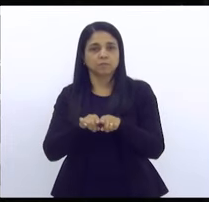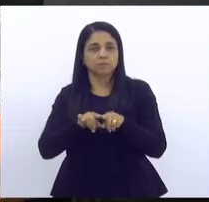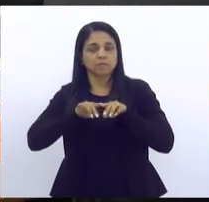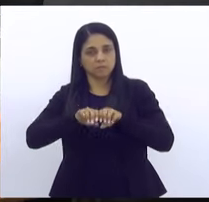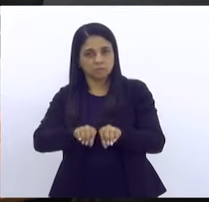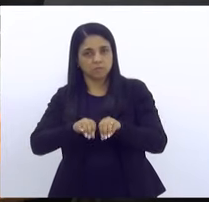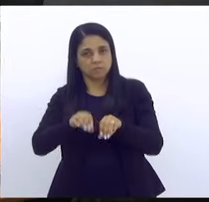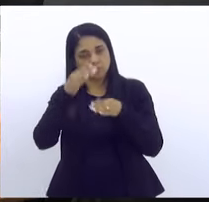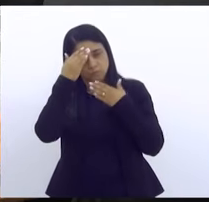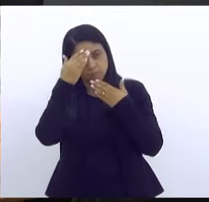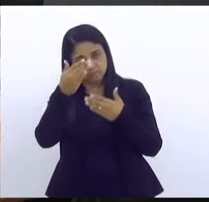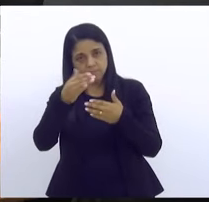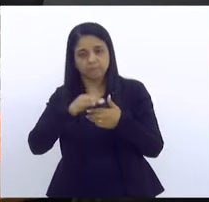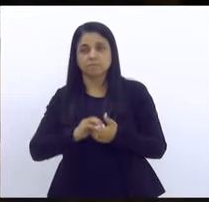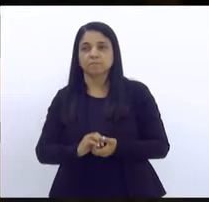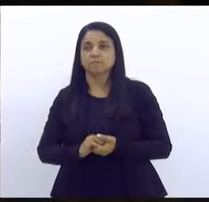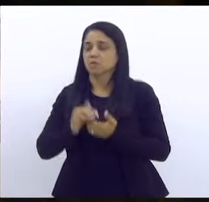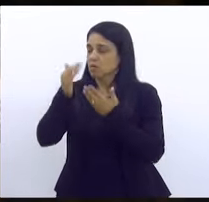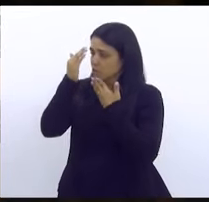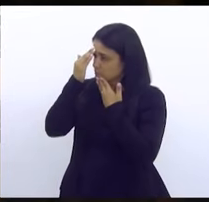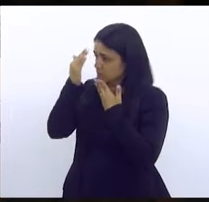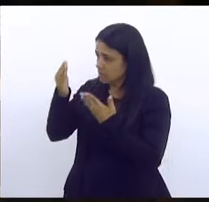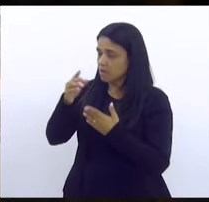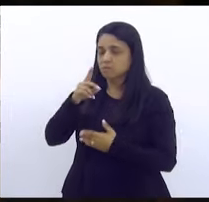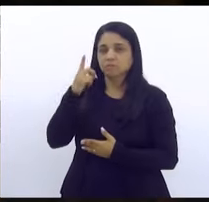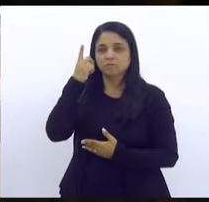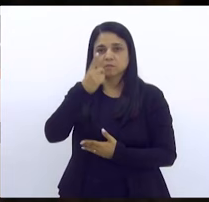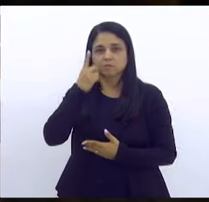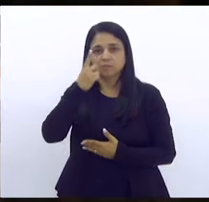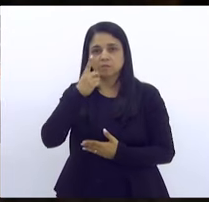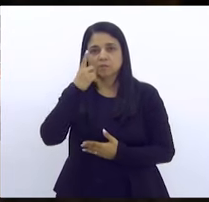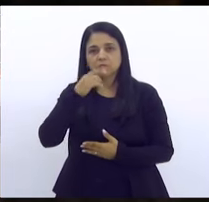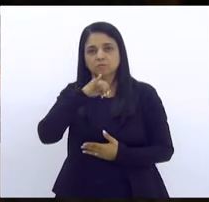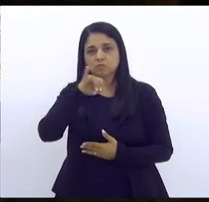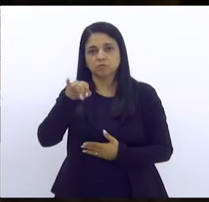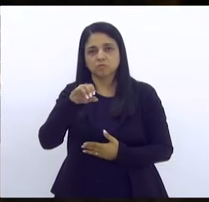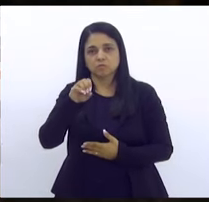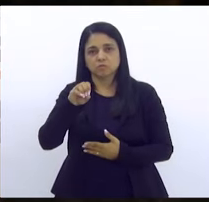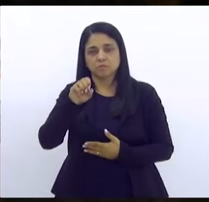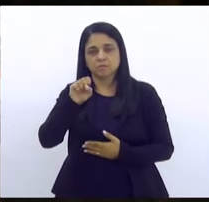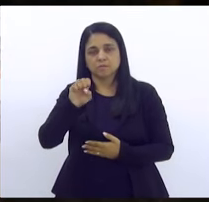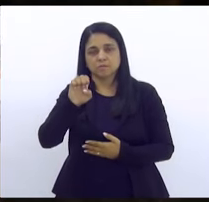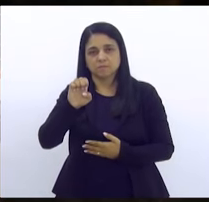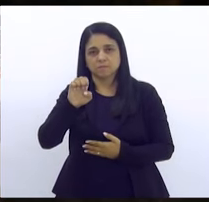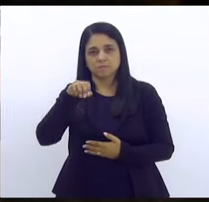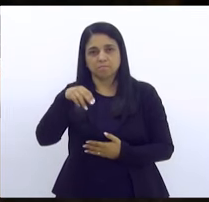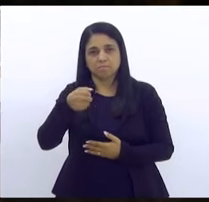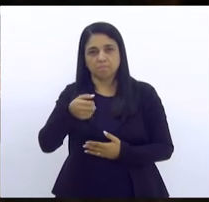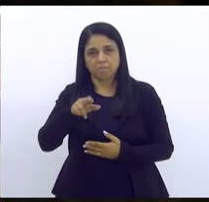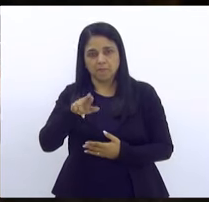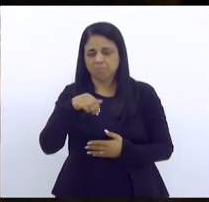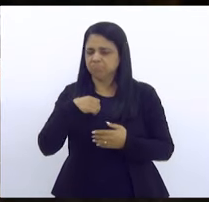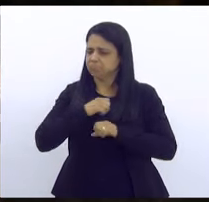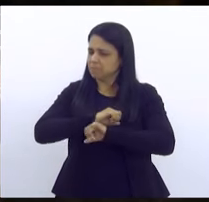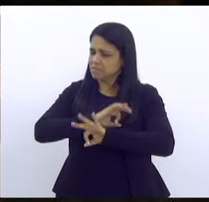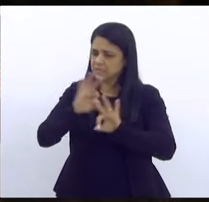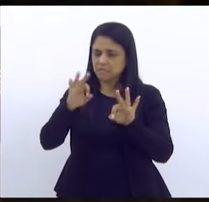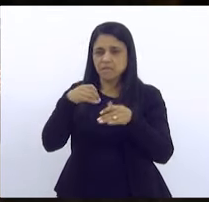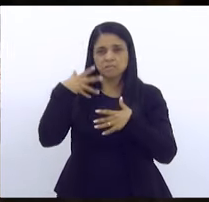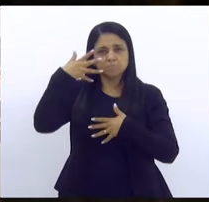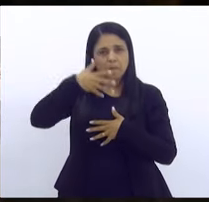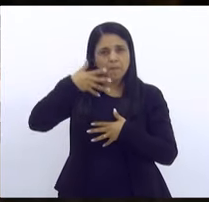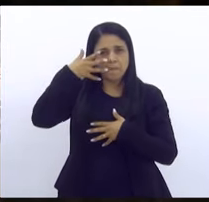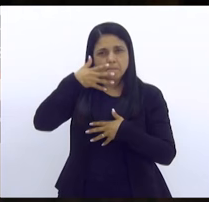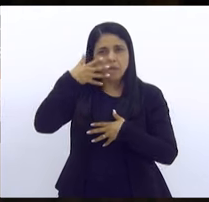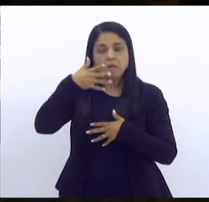obrigado. Muito obrigada, deputado professor Josemar. Excelente a sua explanação, inclusive